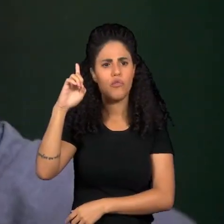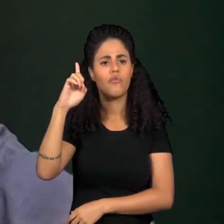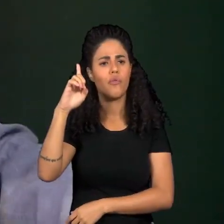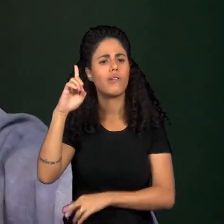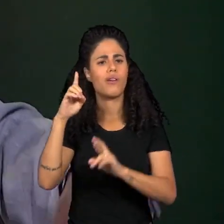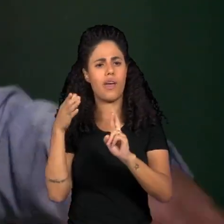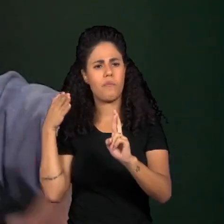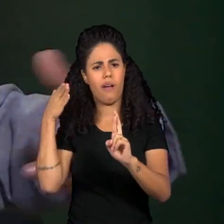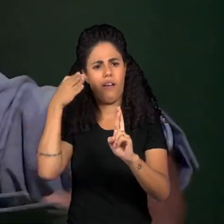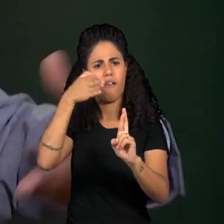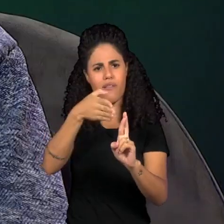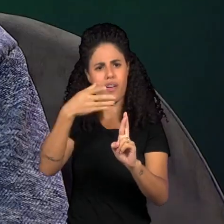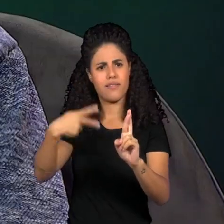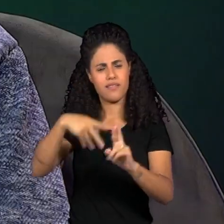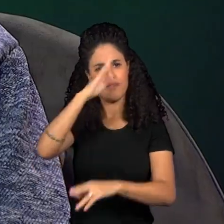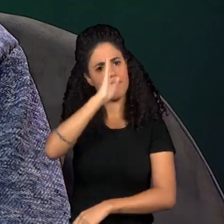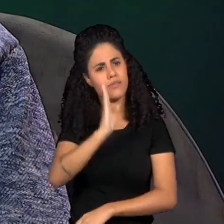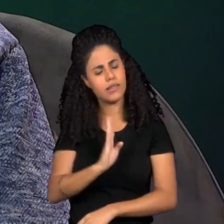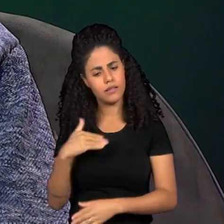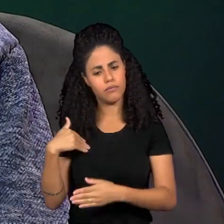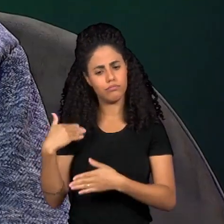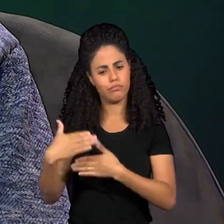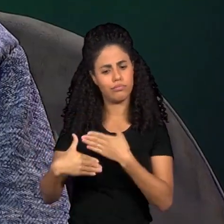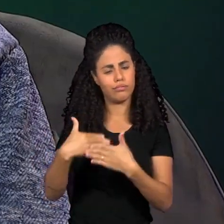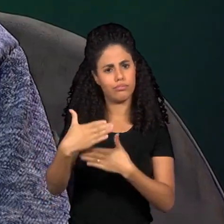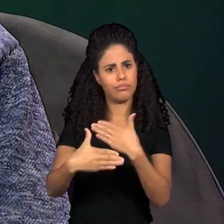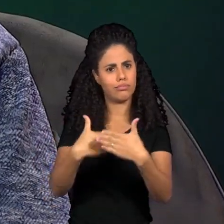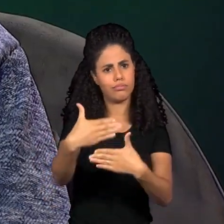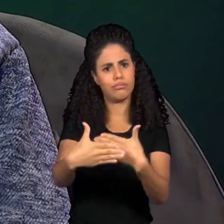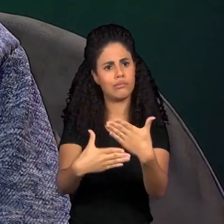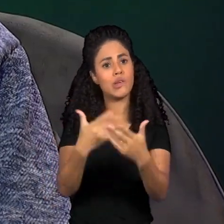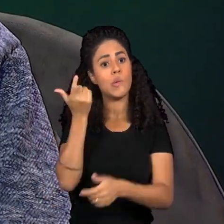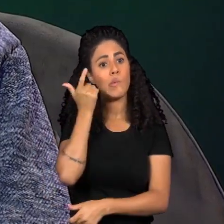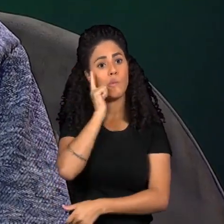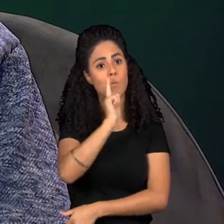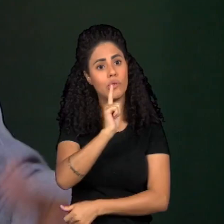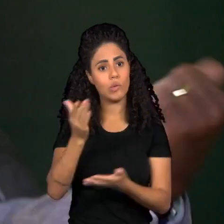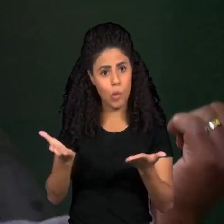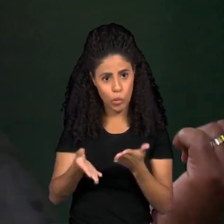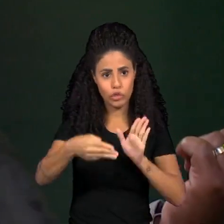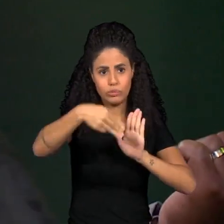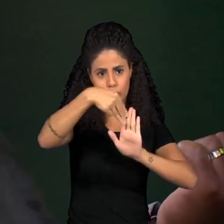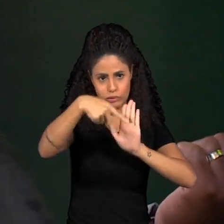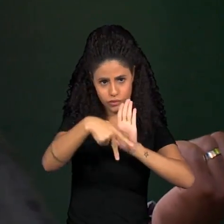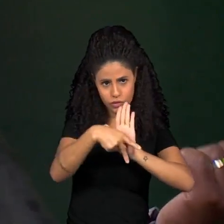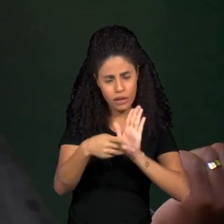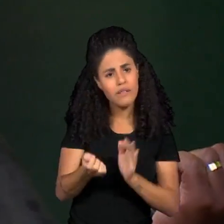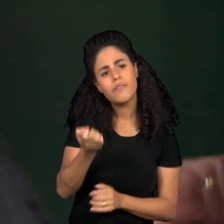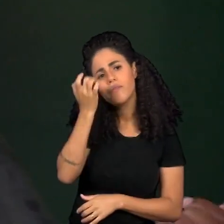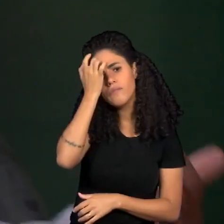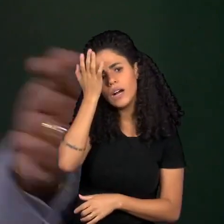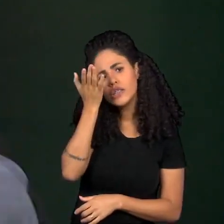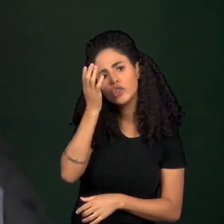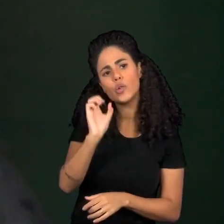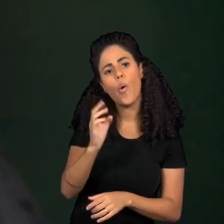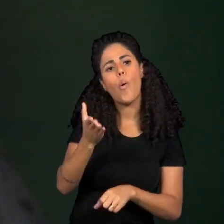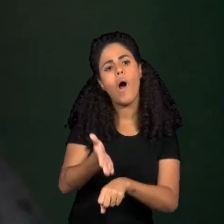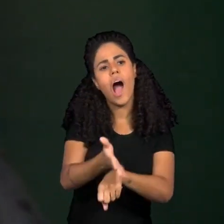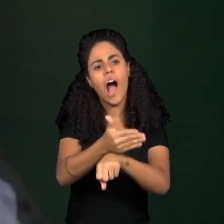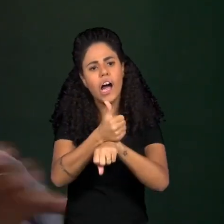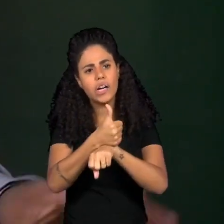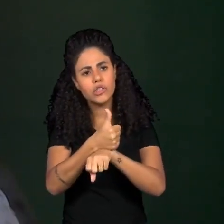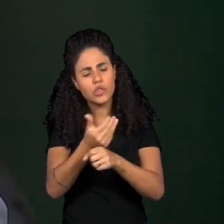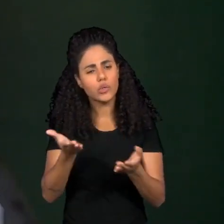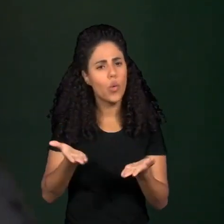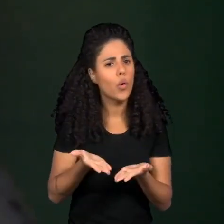e ajudou a fazer o processo se desenvolver até chegarmos à medida provisória. Foi mais fácil antes ou é mais difícil